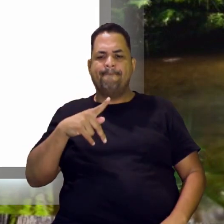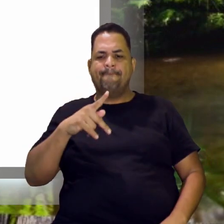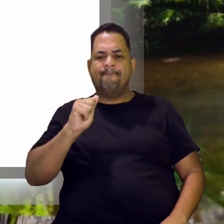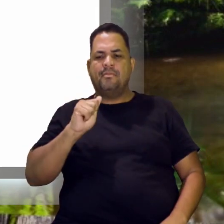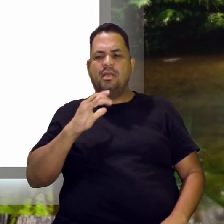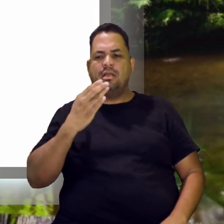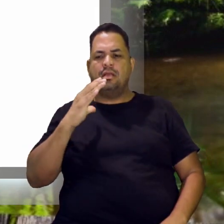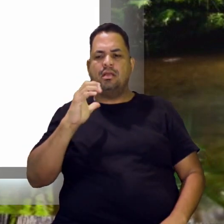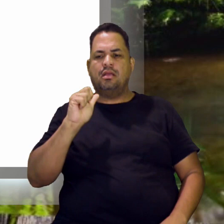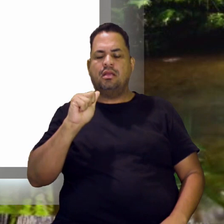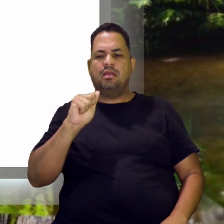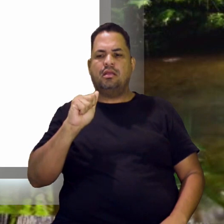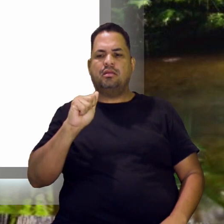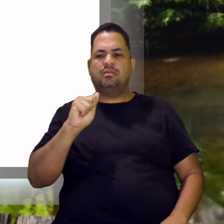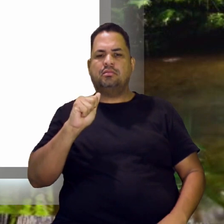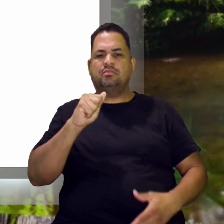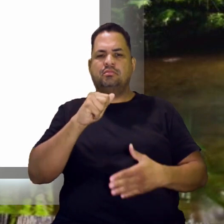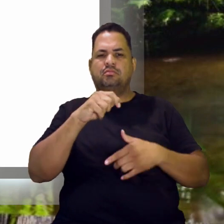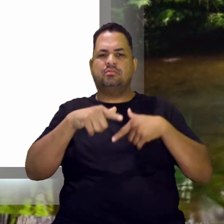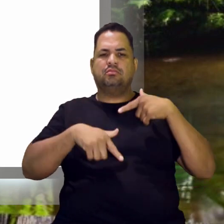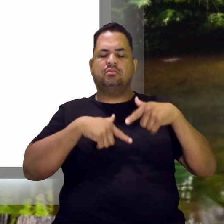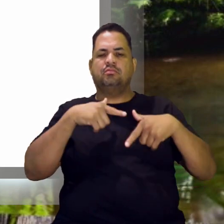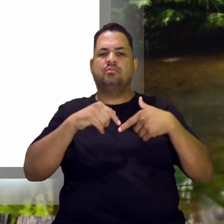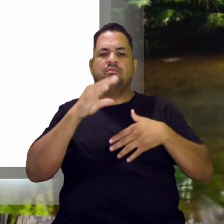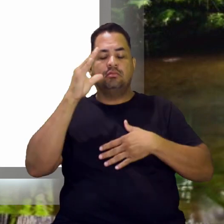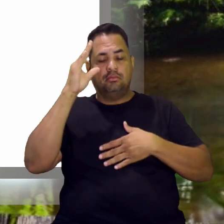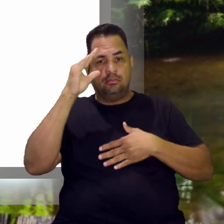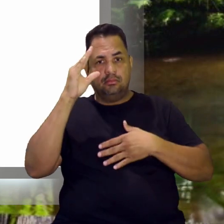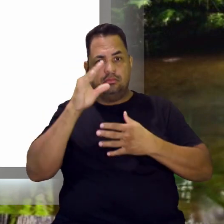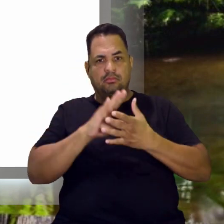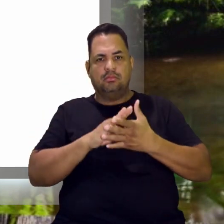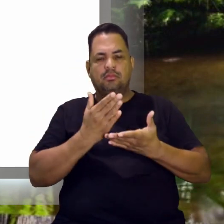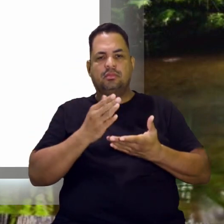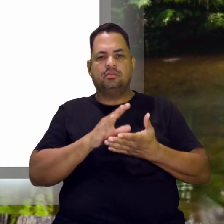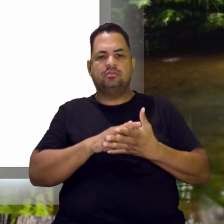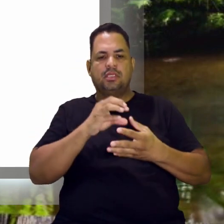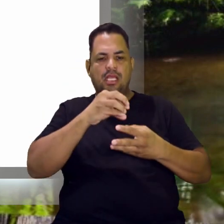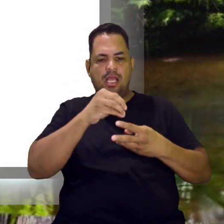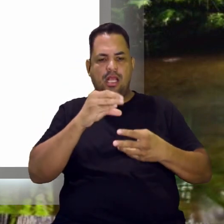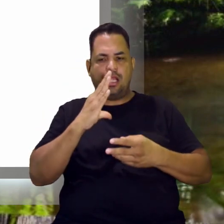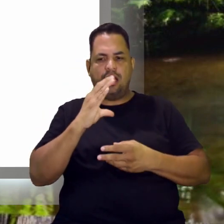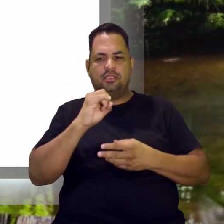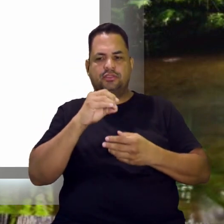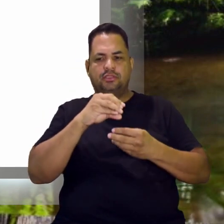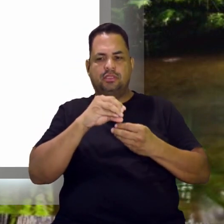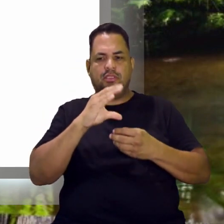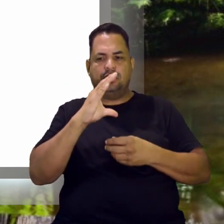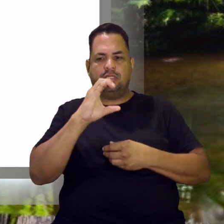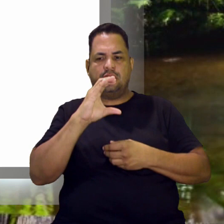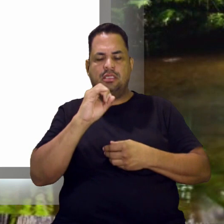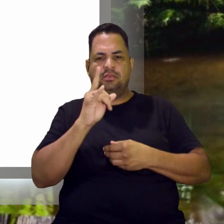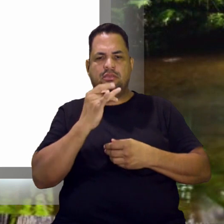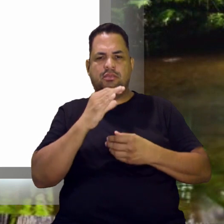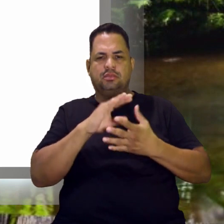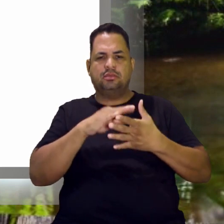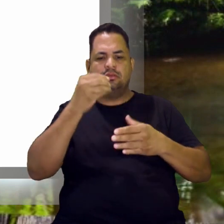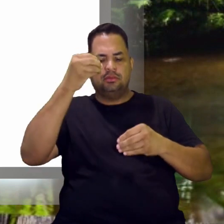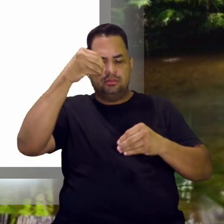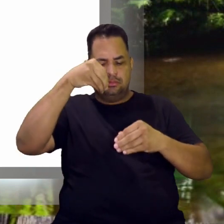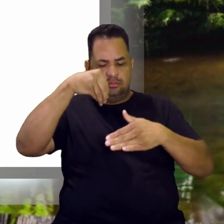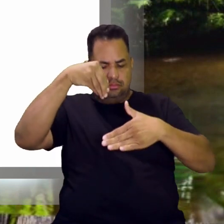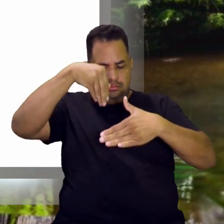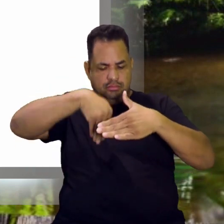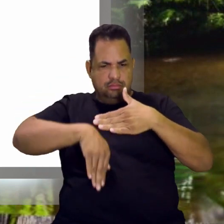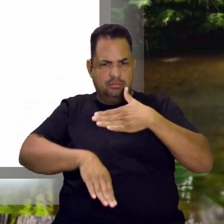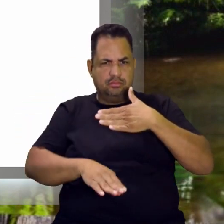uma atividade assim curiosa. Ela pega a castanha, olha que interessante, aí ela enterra. Ela